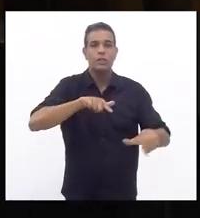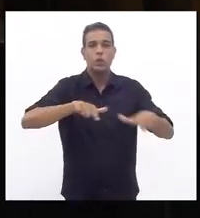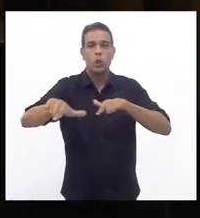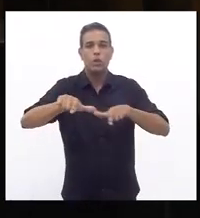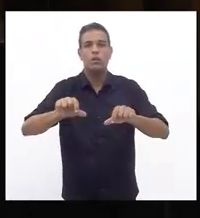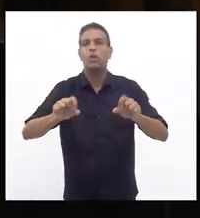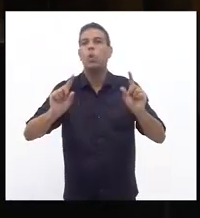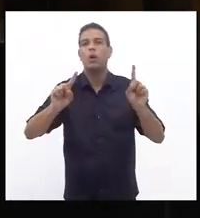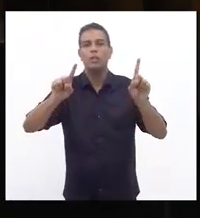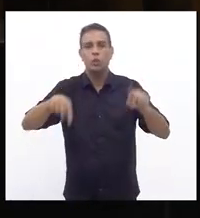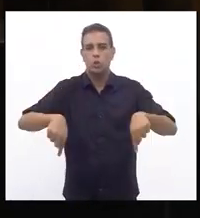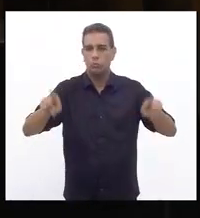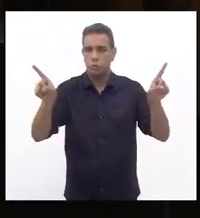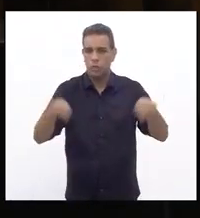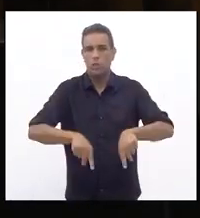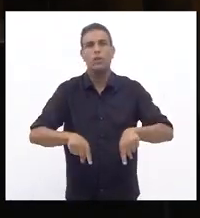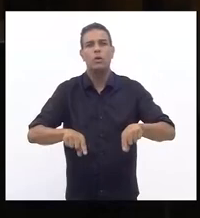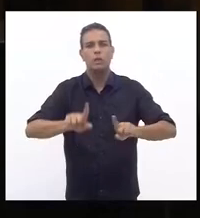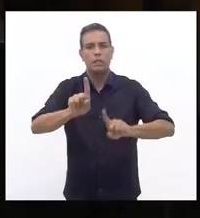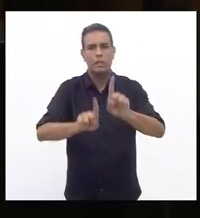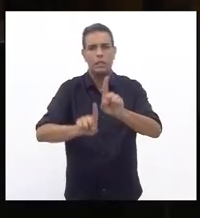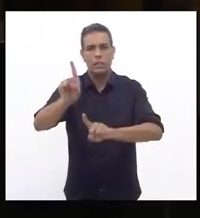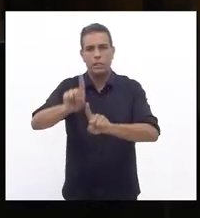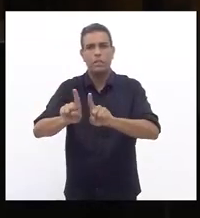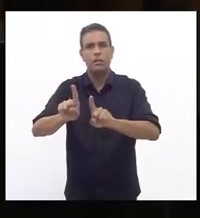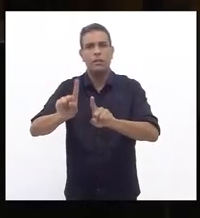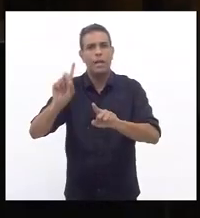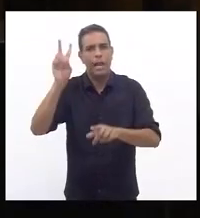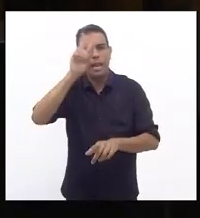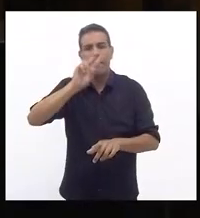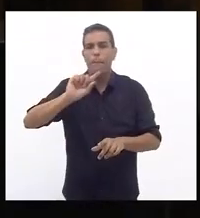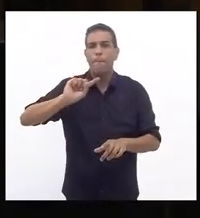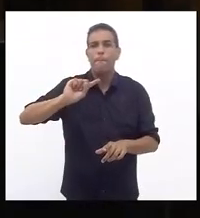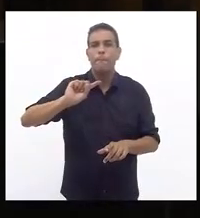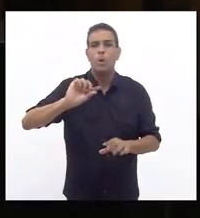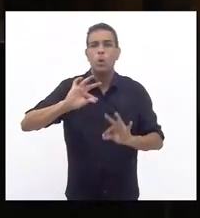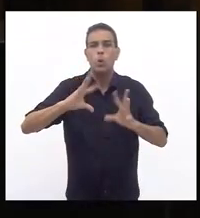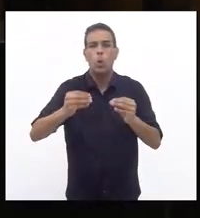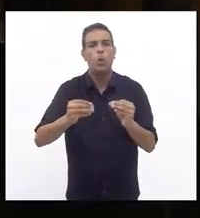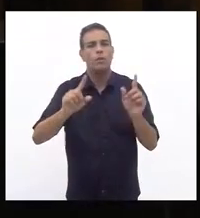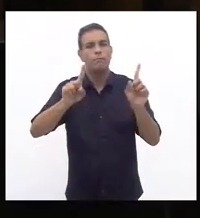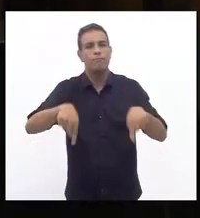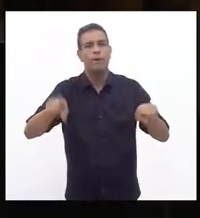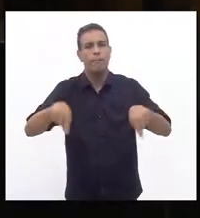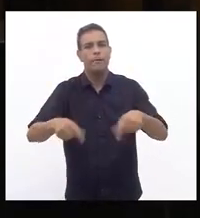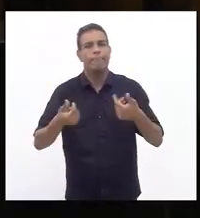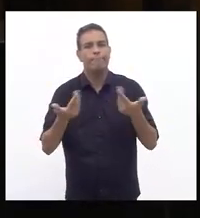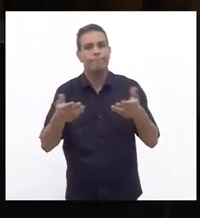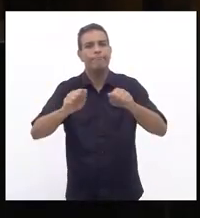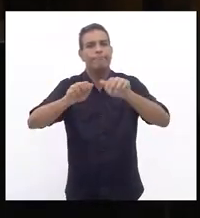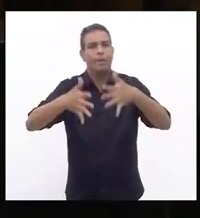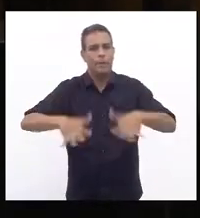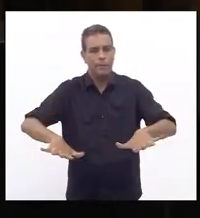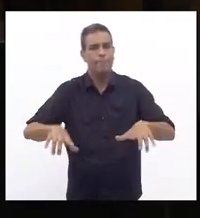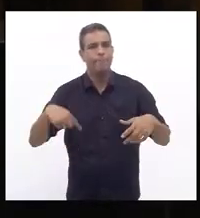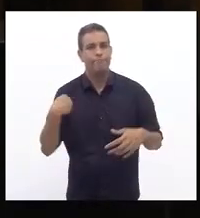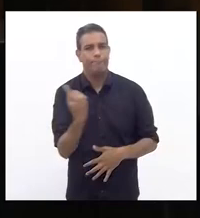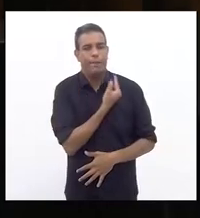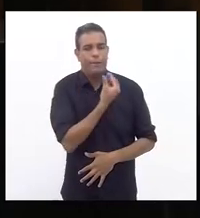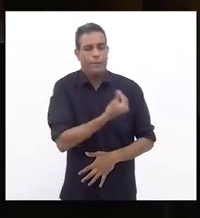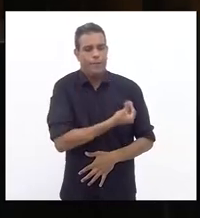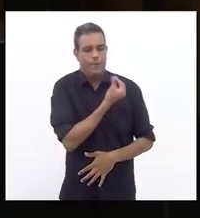que suspendeu a licitação da SEDAI no primeiro momento, mas que acabou sendo derrubado. Então, o